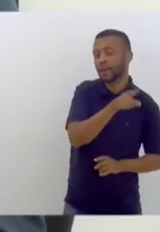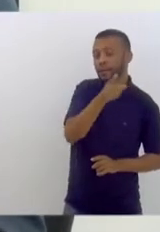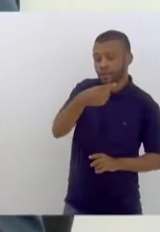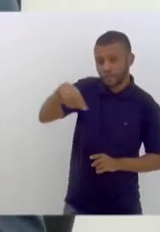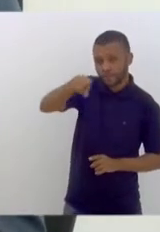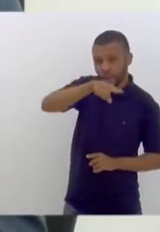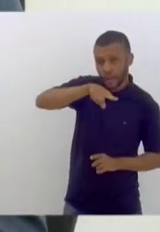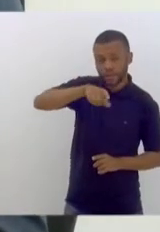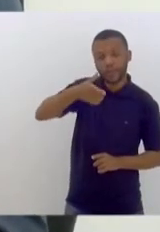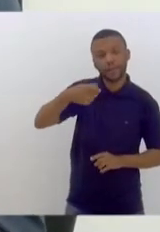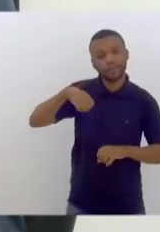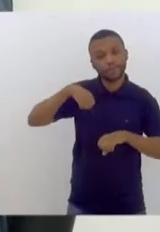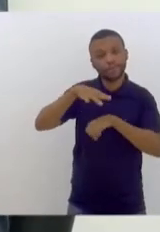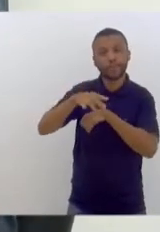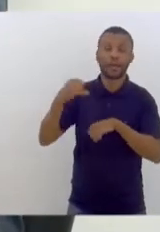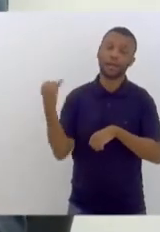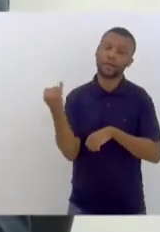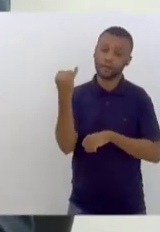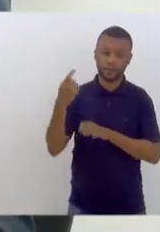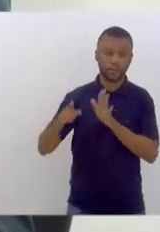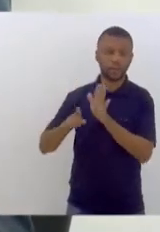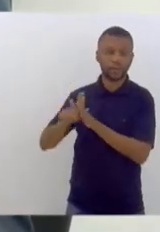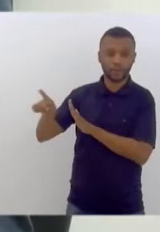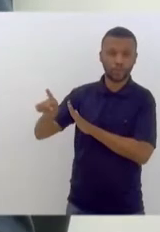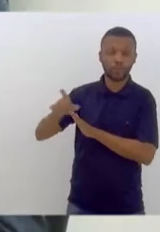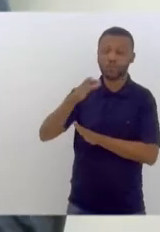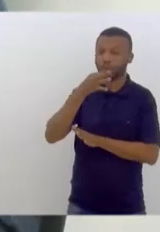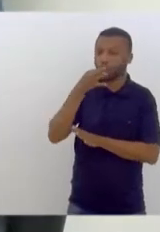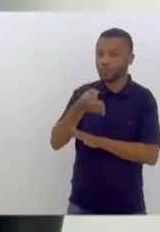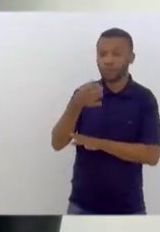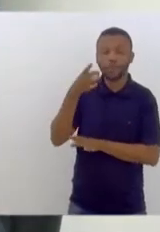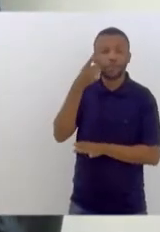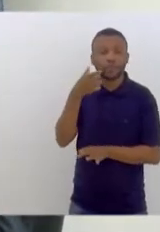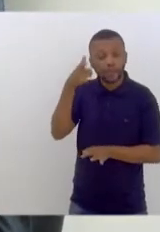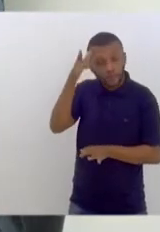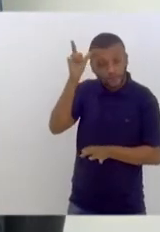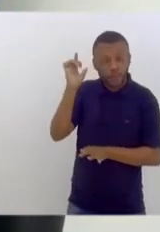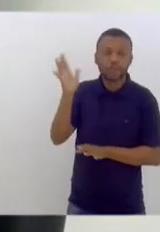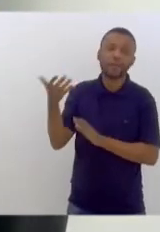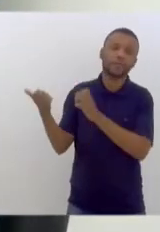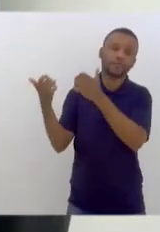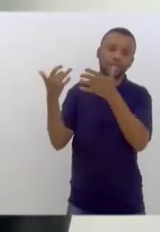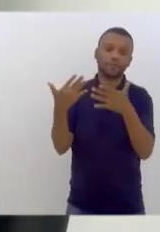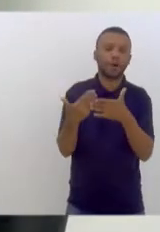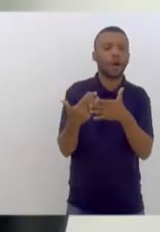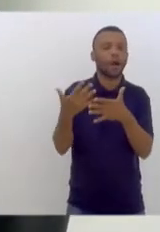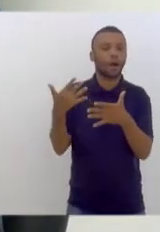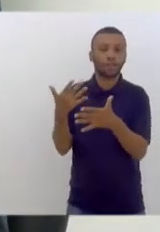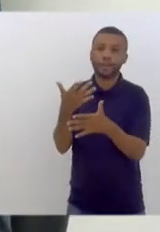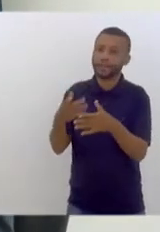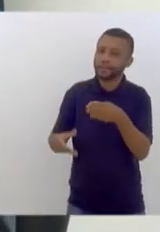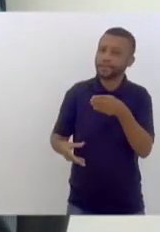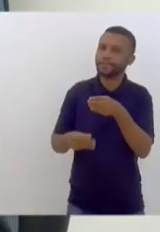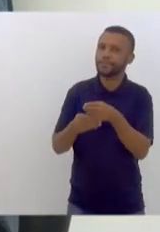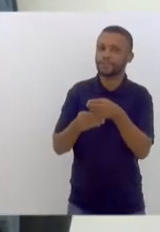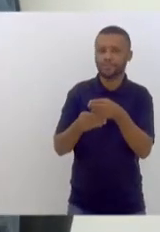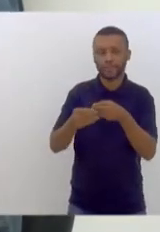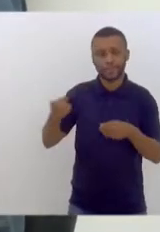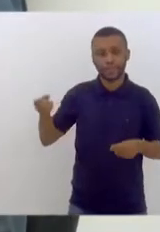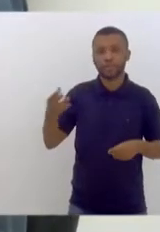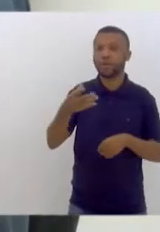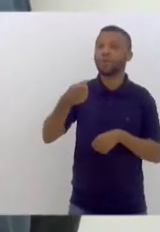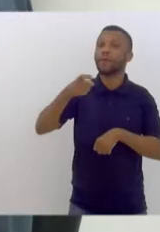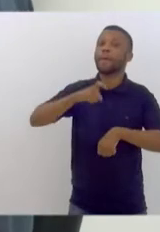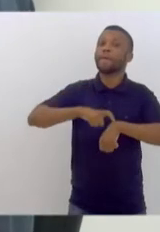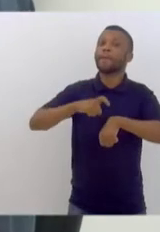importante, por um entendimento que o deputado Luiz Paulo, né, já adiantou e que eu queria reforçar para a abertura dessa nova rodada.